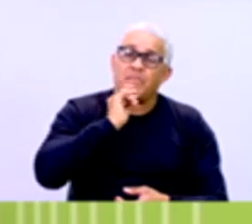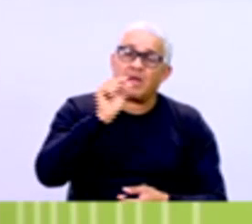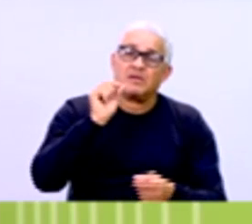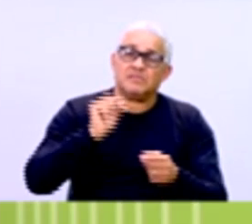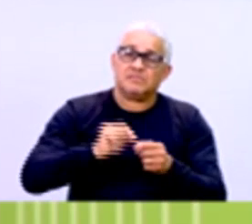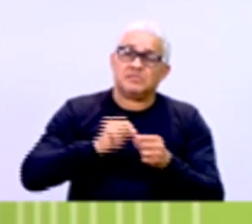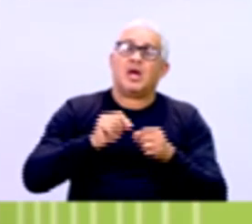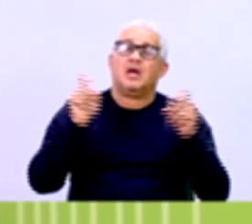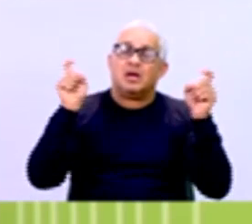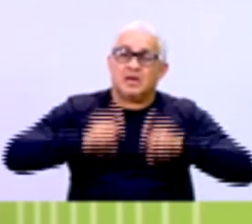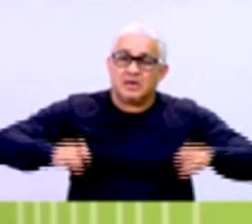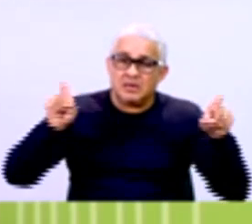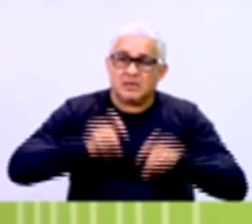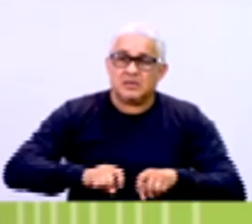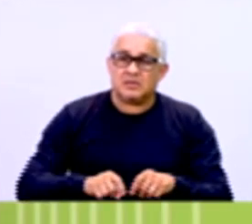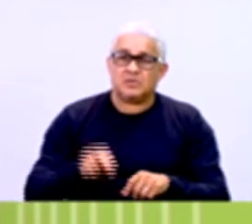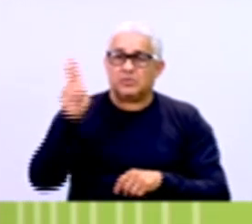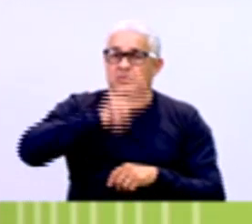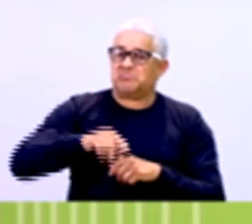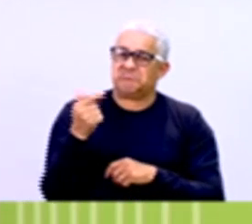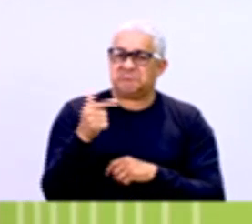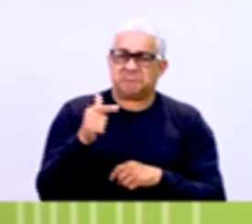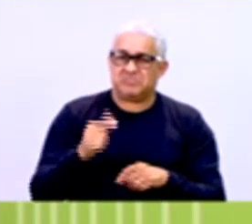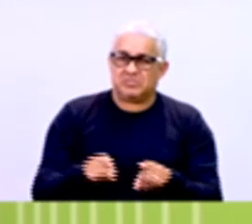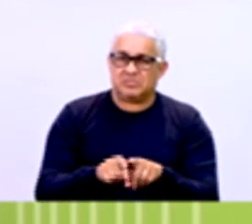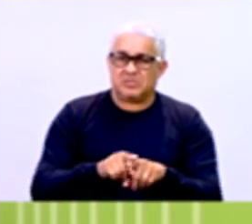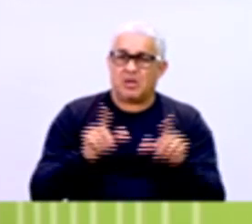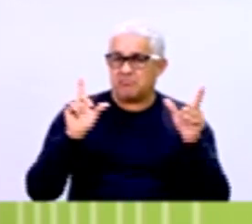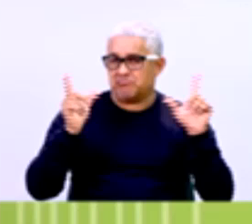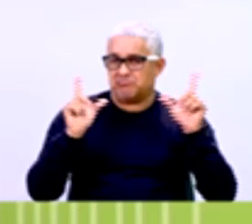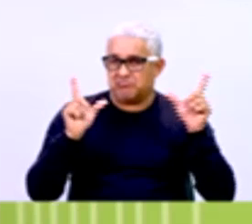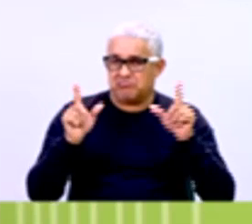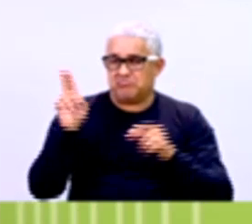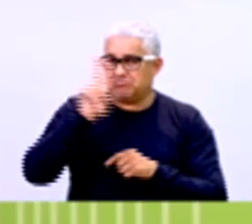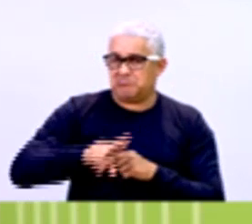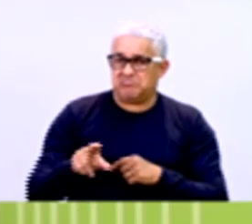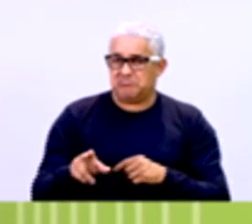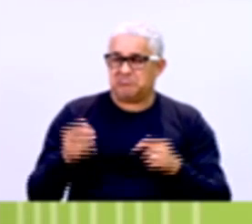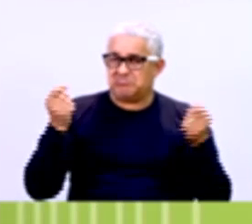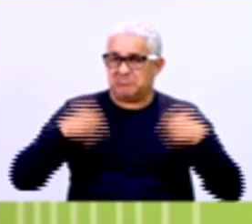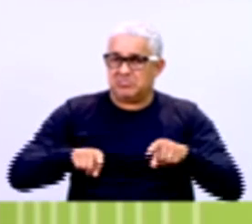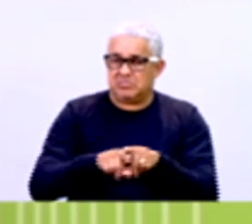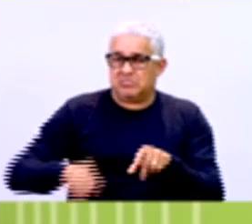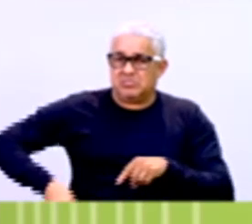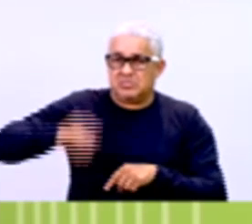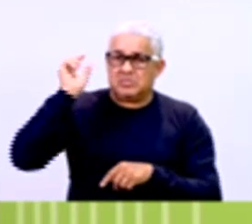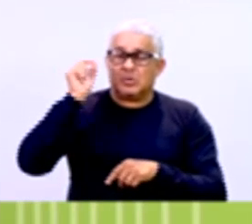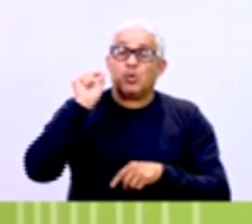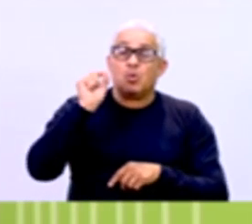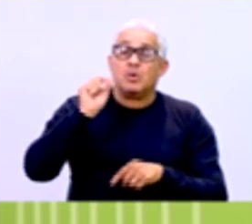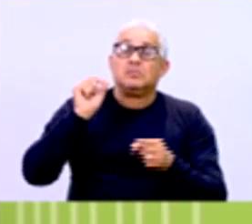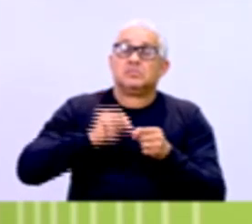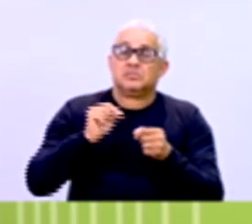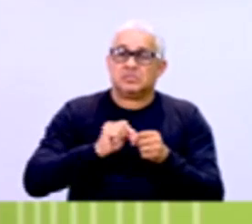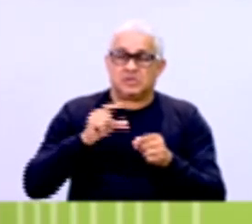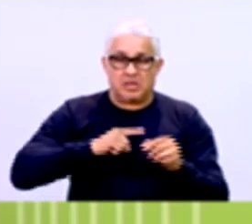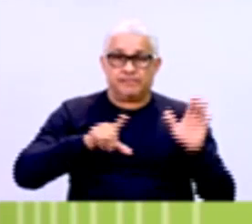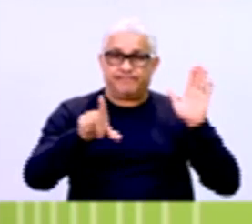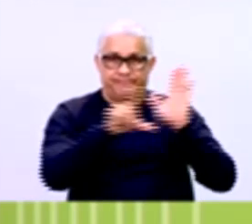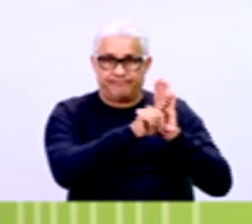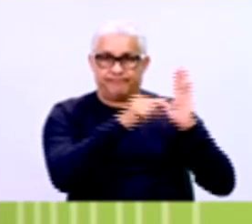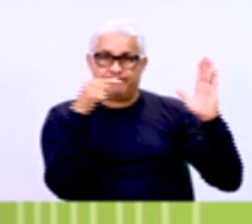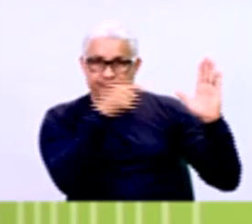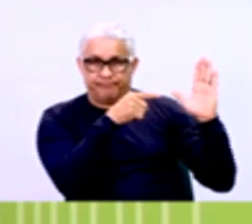com computador, né, que você não usa mais, com monitor que você não usa mais, com celular, o que fazer? Existe uma lei